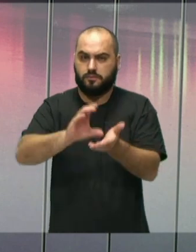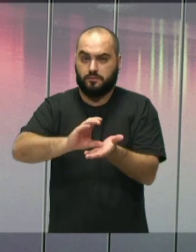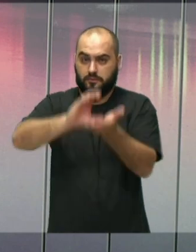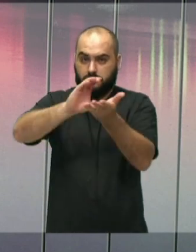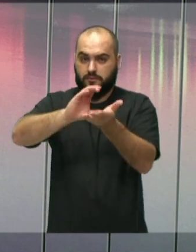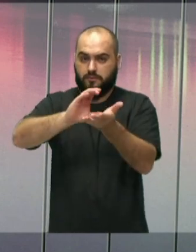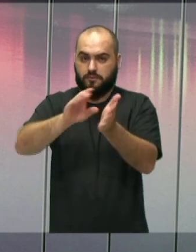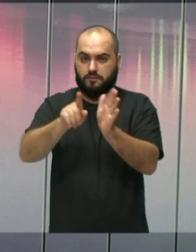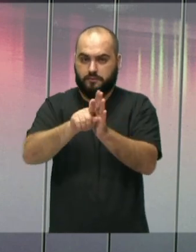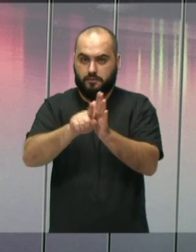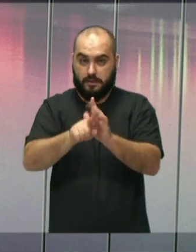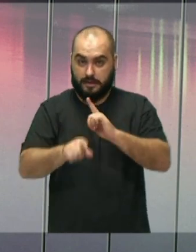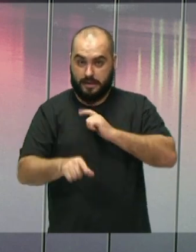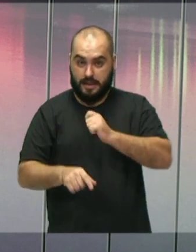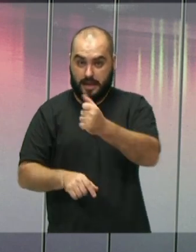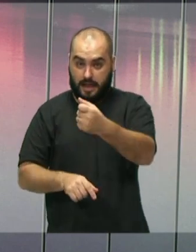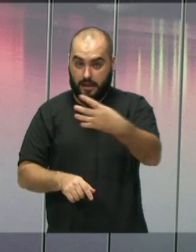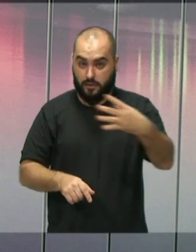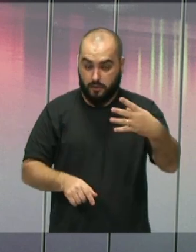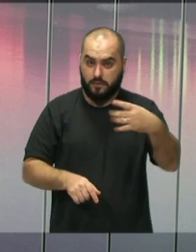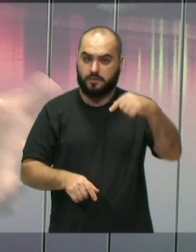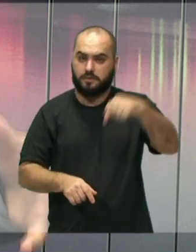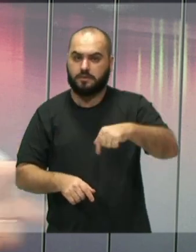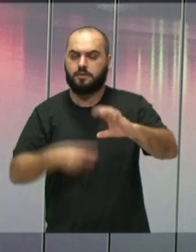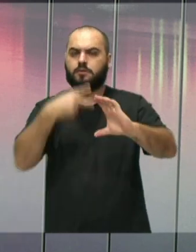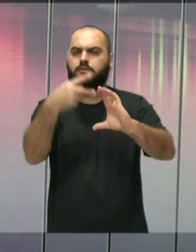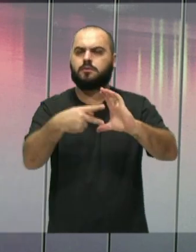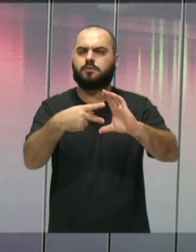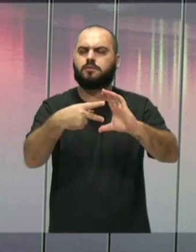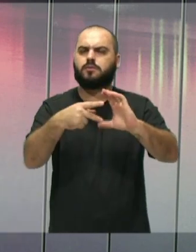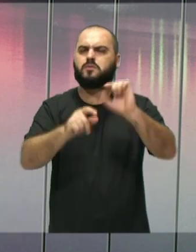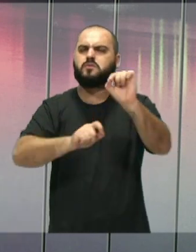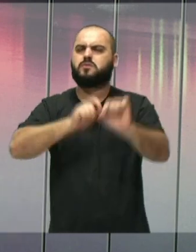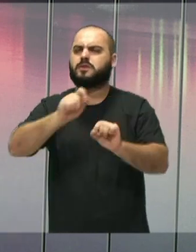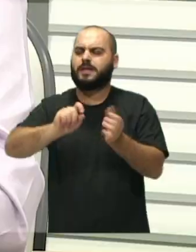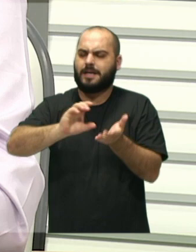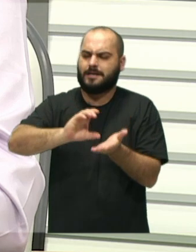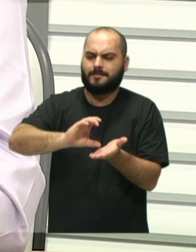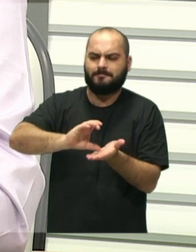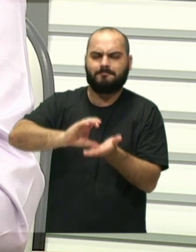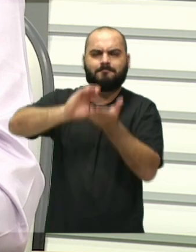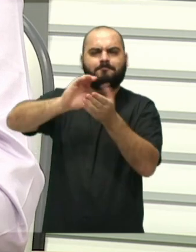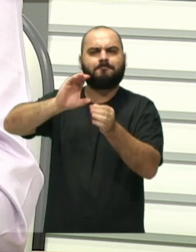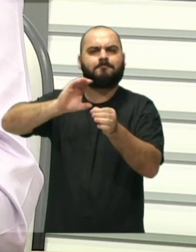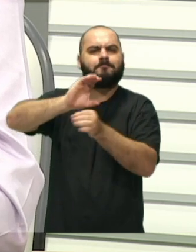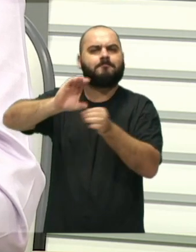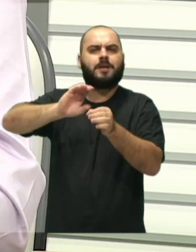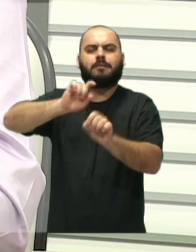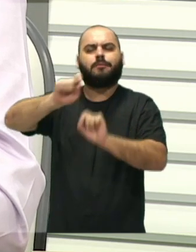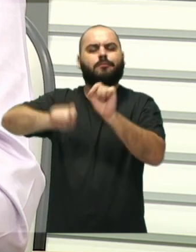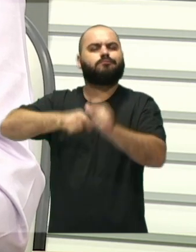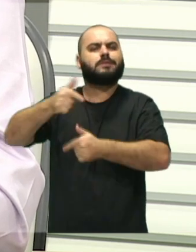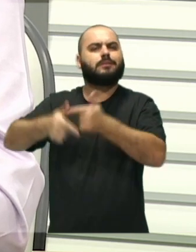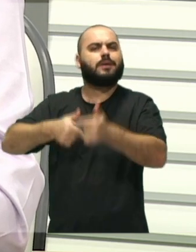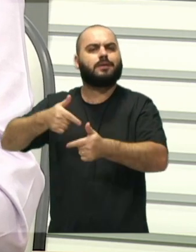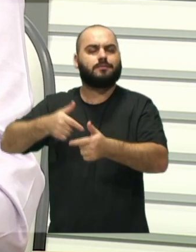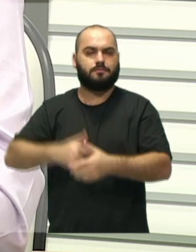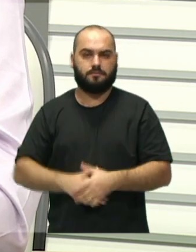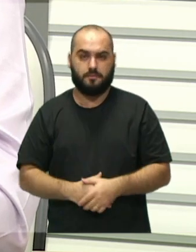estrutura essa relação 14 aqui na Câmara é o que é uma comissão como que ela atua nós temos as comissões